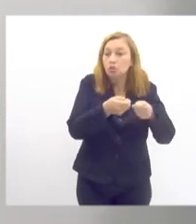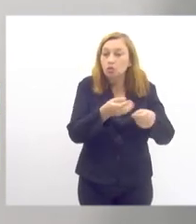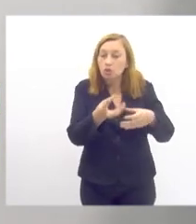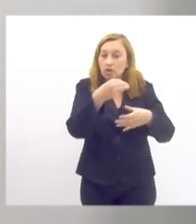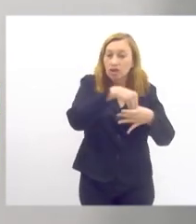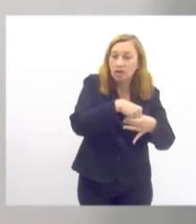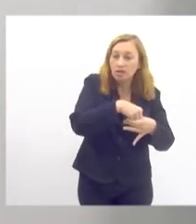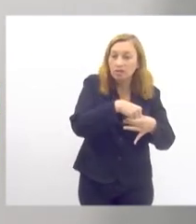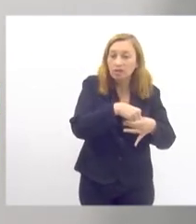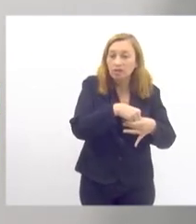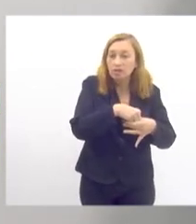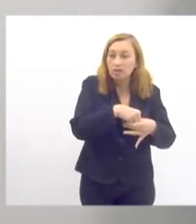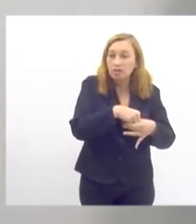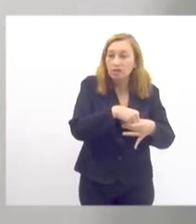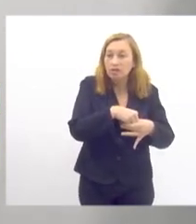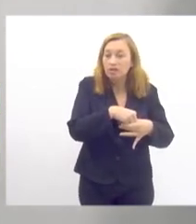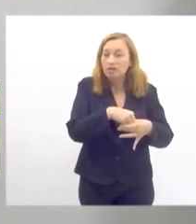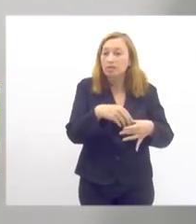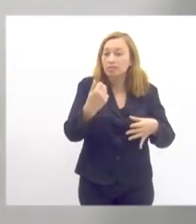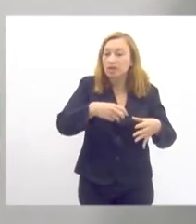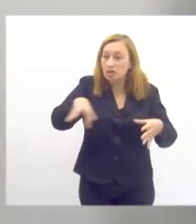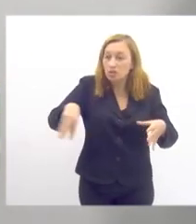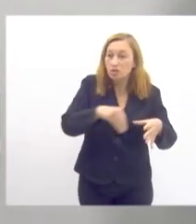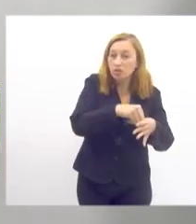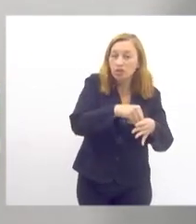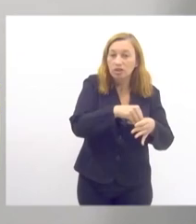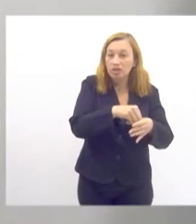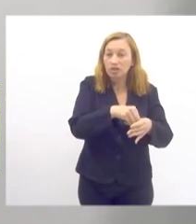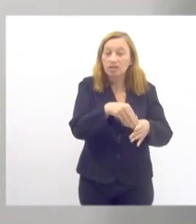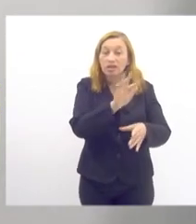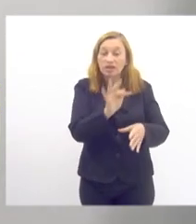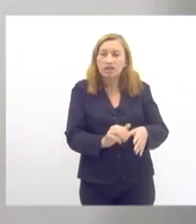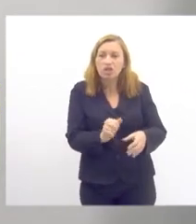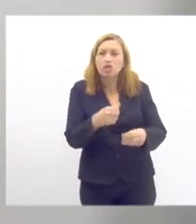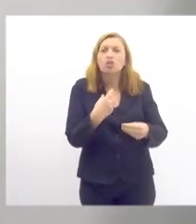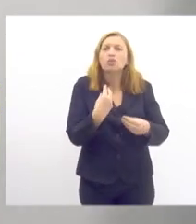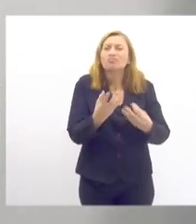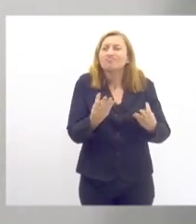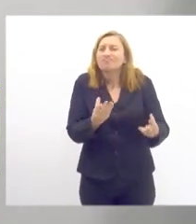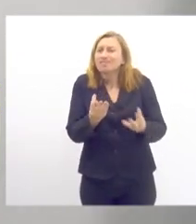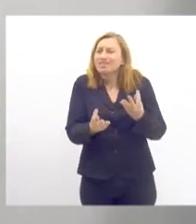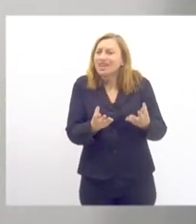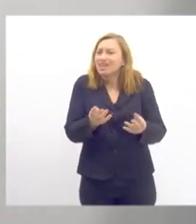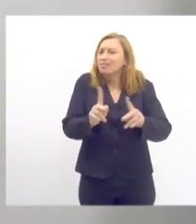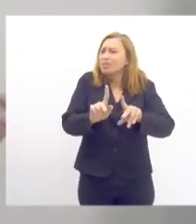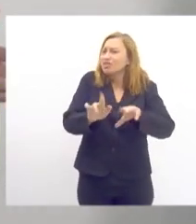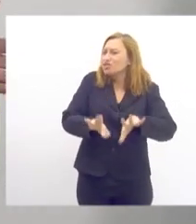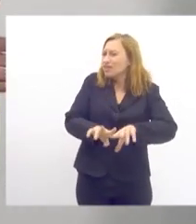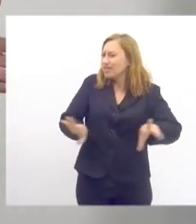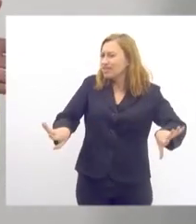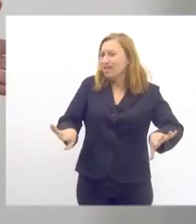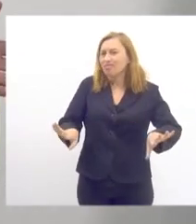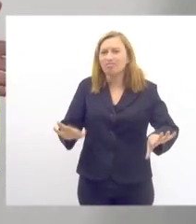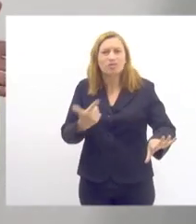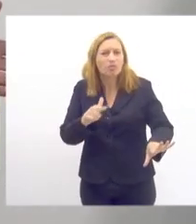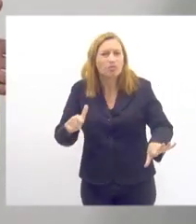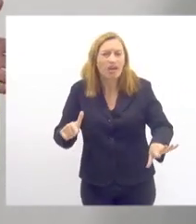pela Fazenda? Que julgamento é esse? Que tratamento isonômico é esse? Não tem.